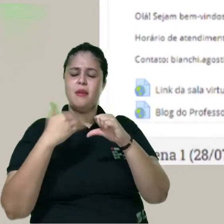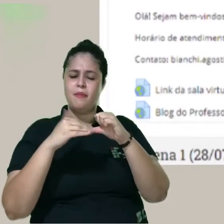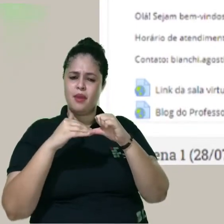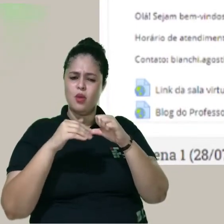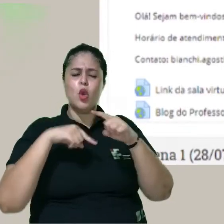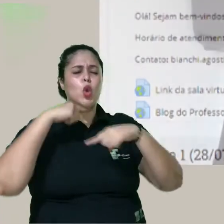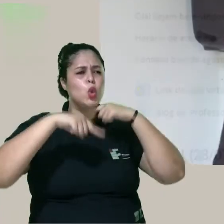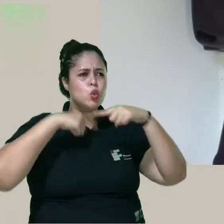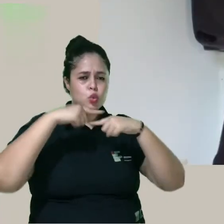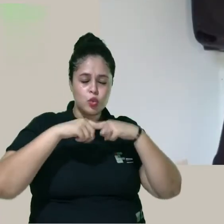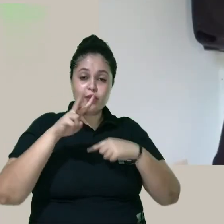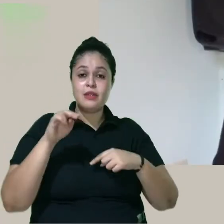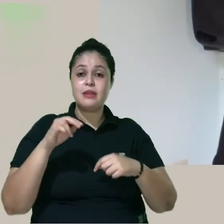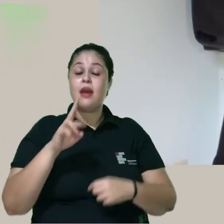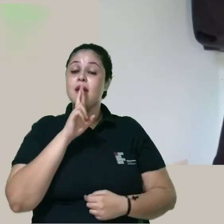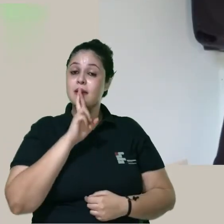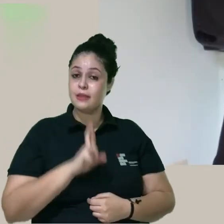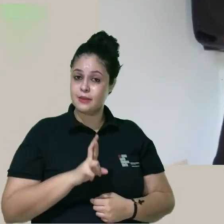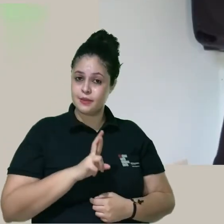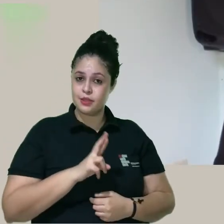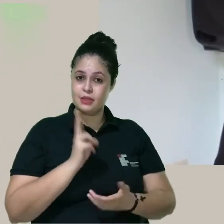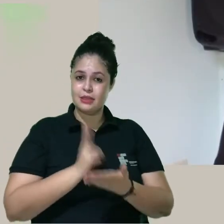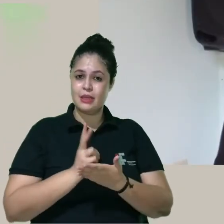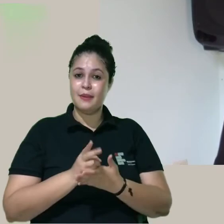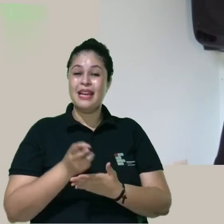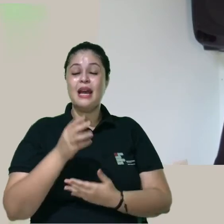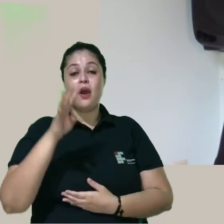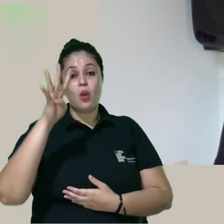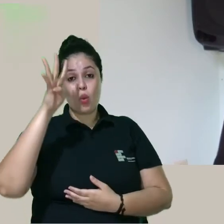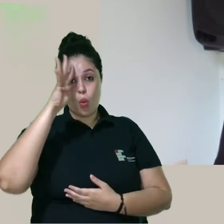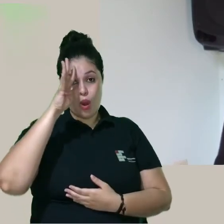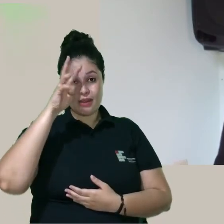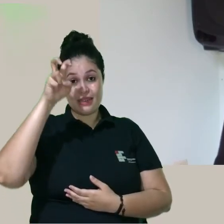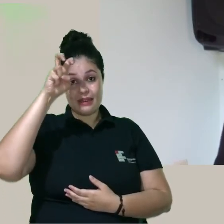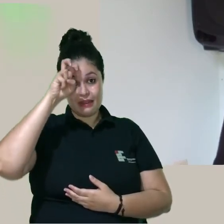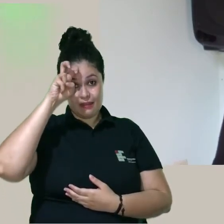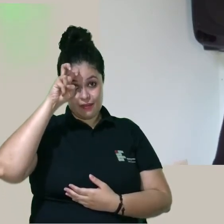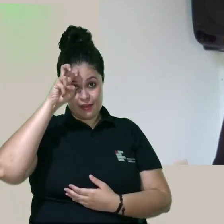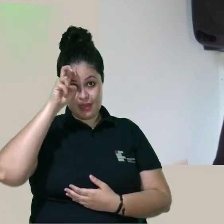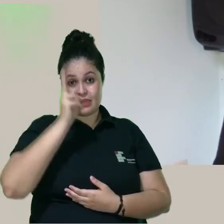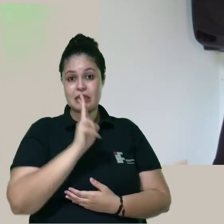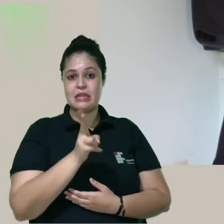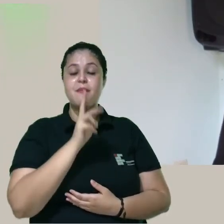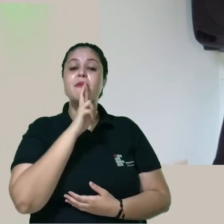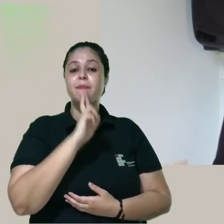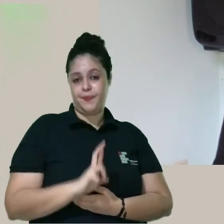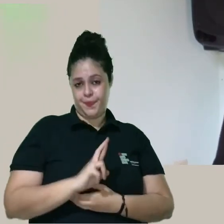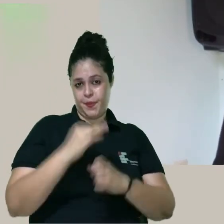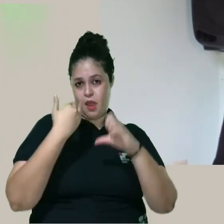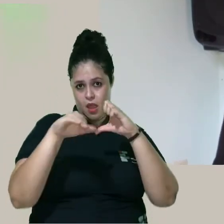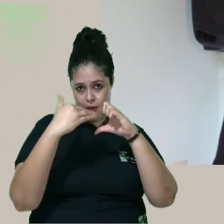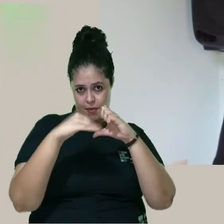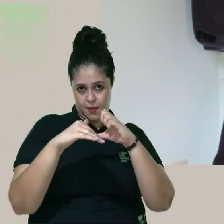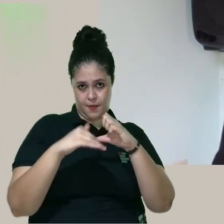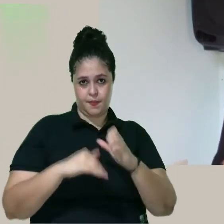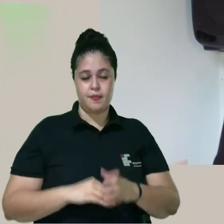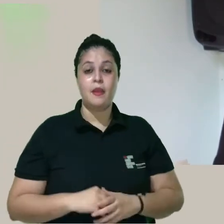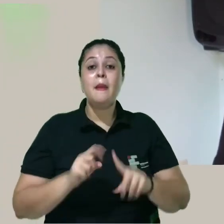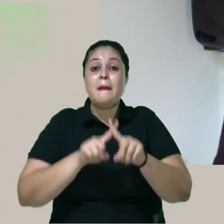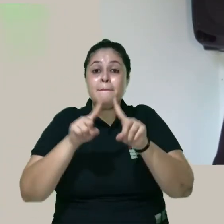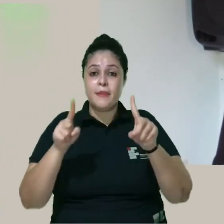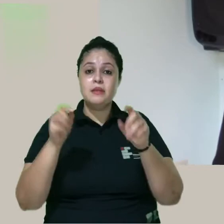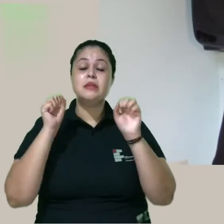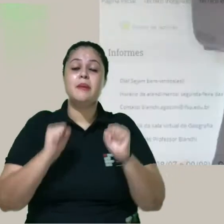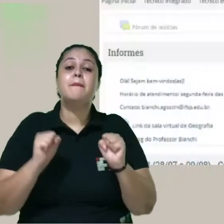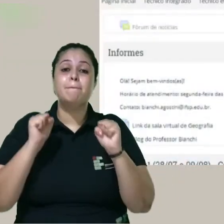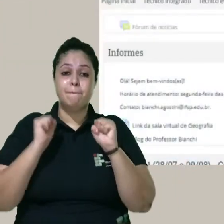esses e-mails serão respondidos preferencialmente entre as quartas e as quintas-feiras de cada semana. Tá? Além